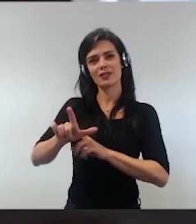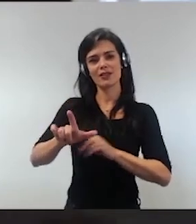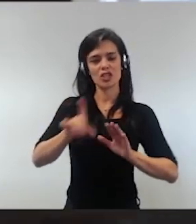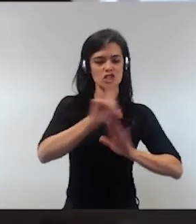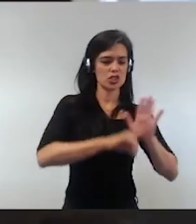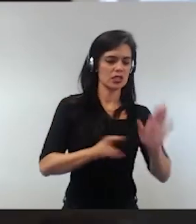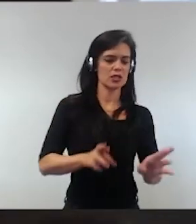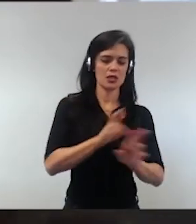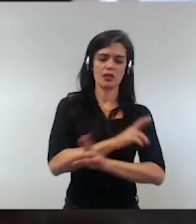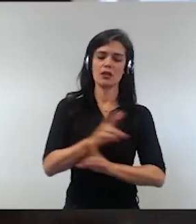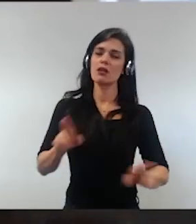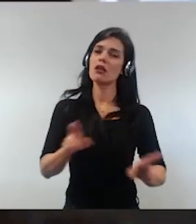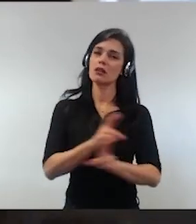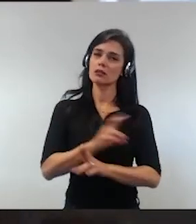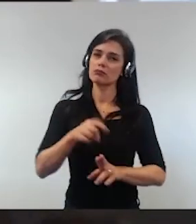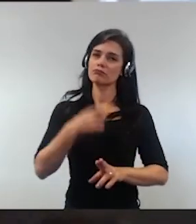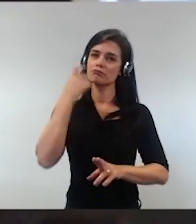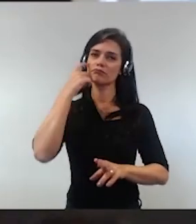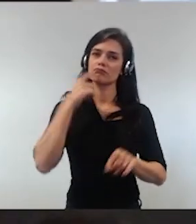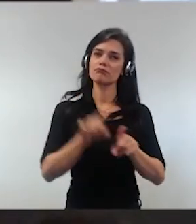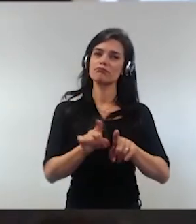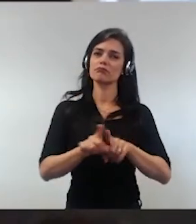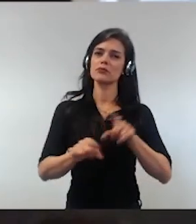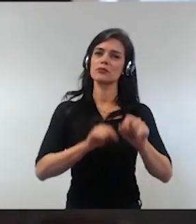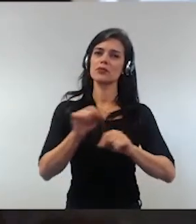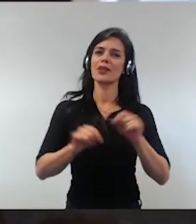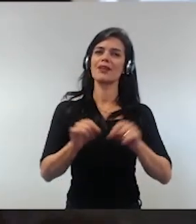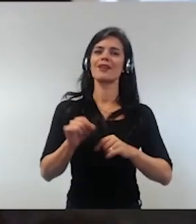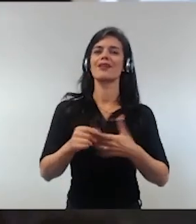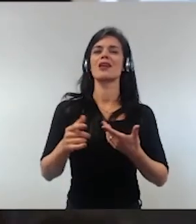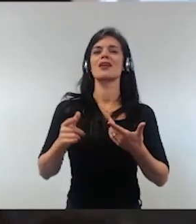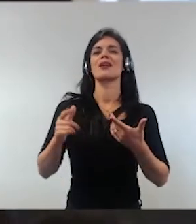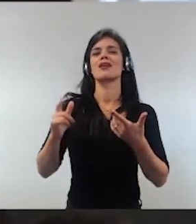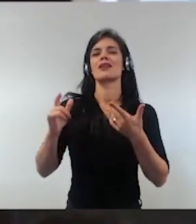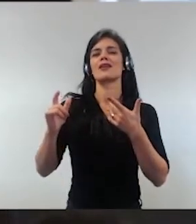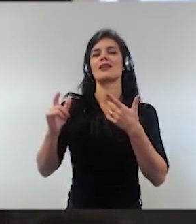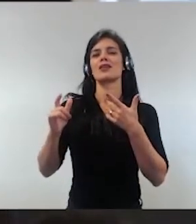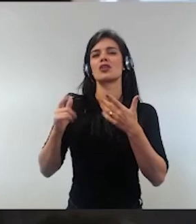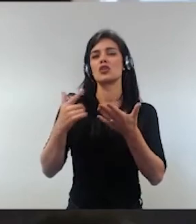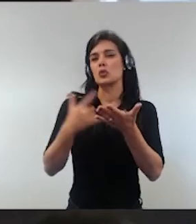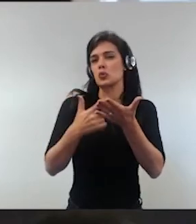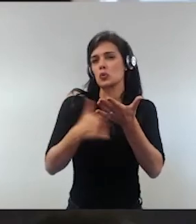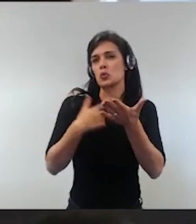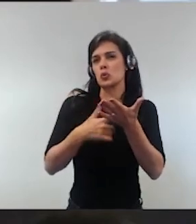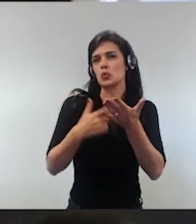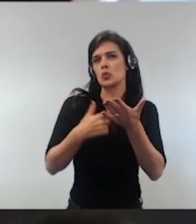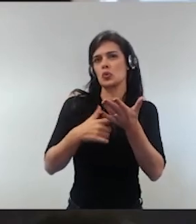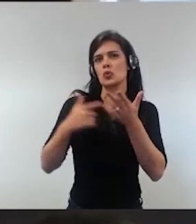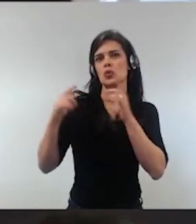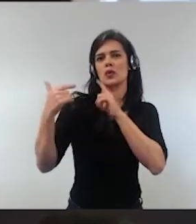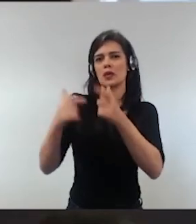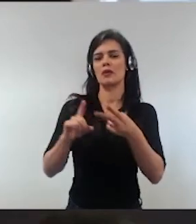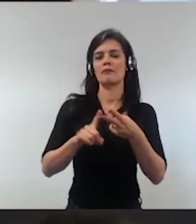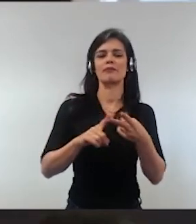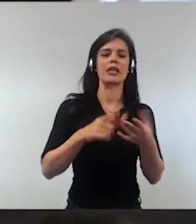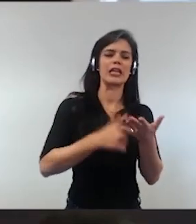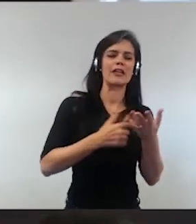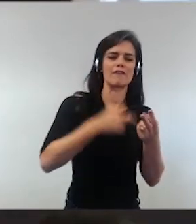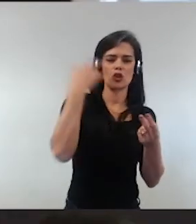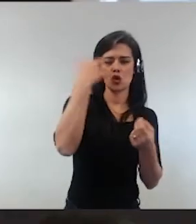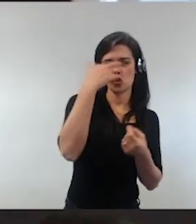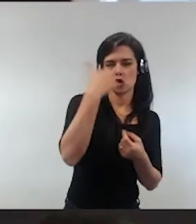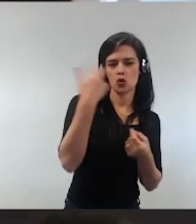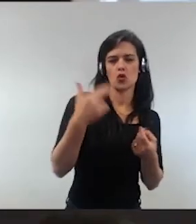com o direito também, a gente vai pensar muitas vezes nos clássicos que nos vêm à cabeça. Então, né, a literatura russa, o conhecimento